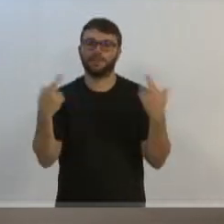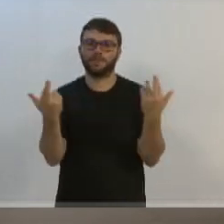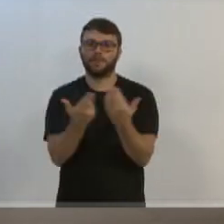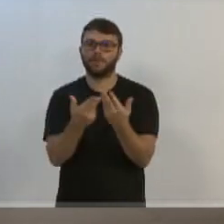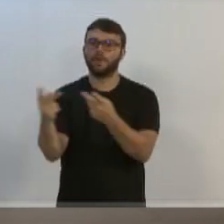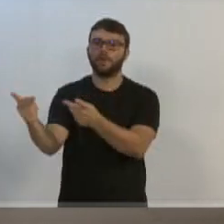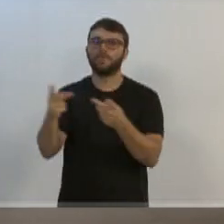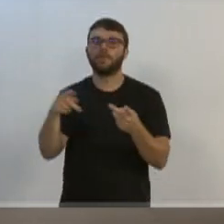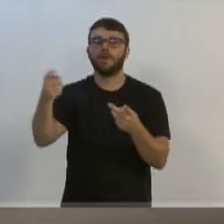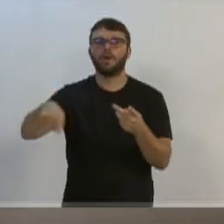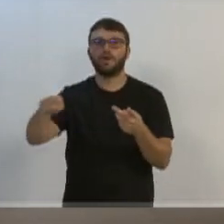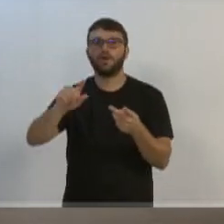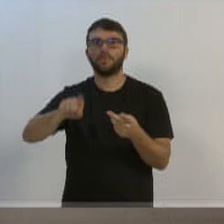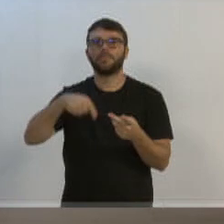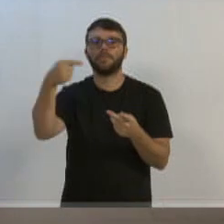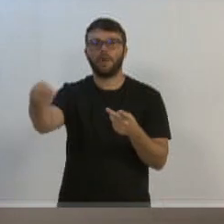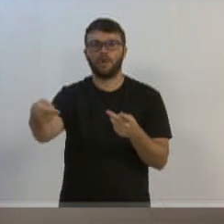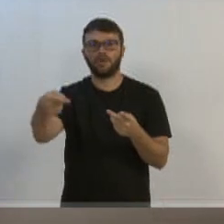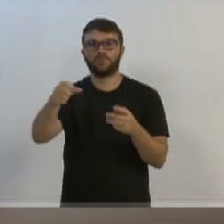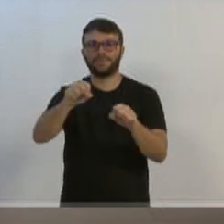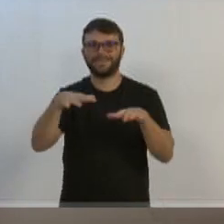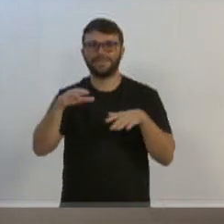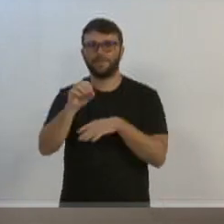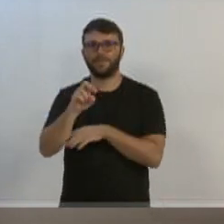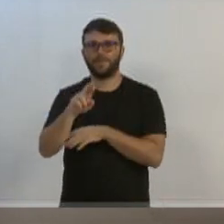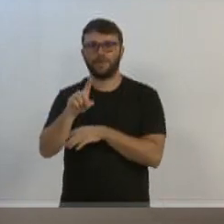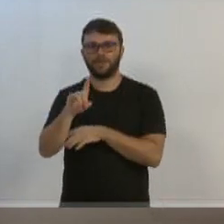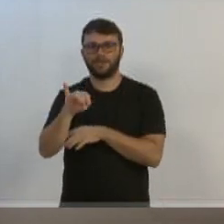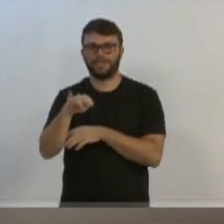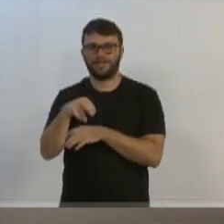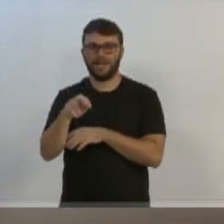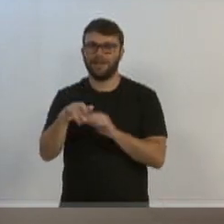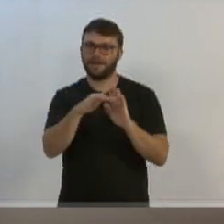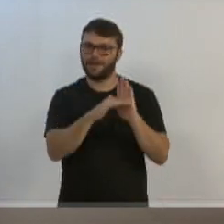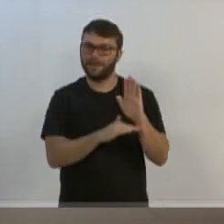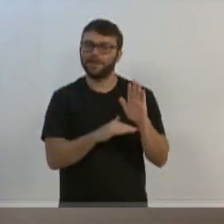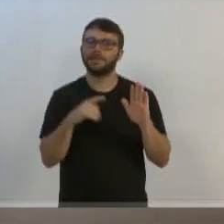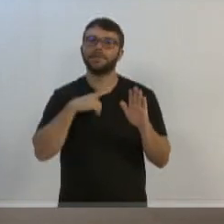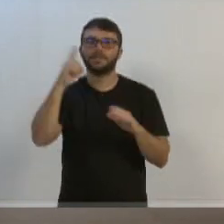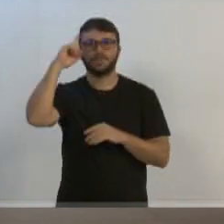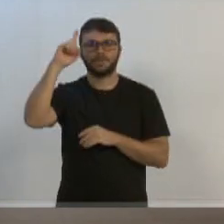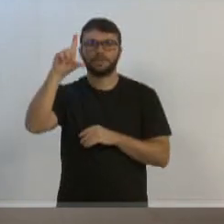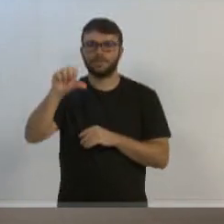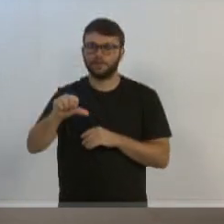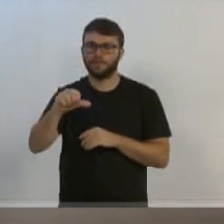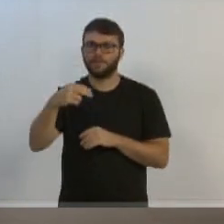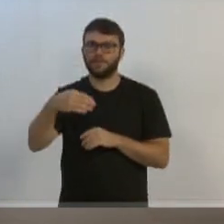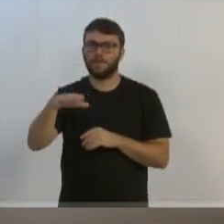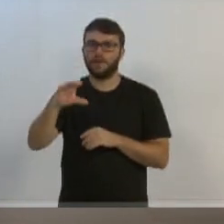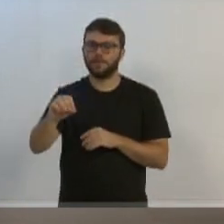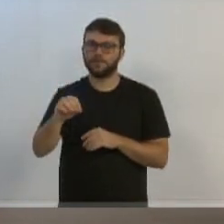senhores vereadores para a próxima sessão ordinária, que vai se realizar no dia 19 de março, amanhã,